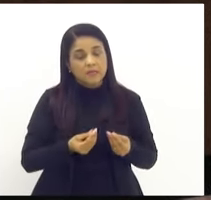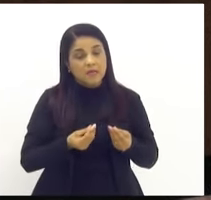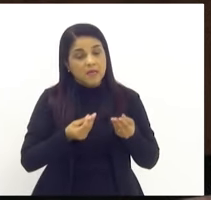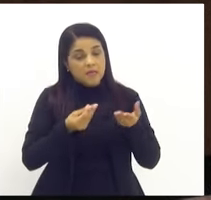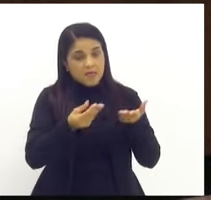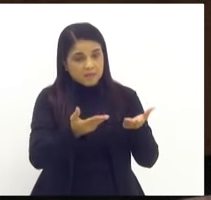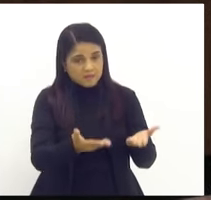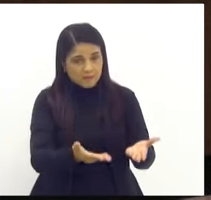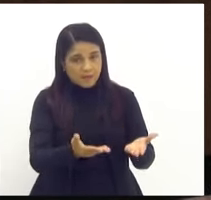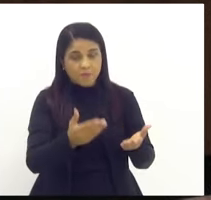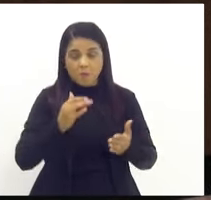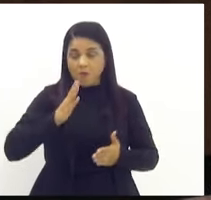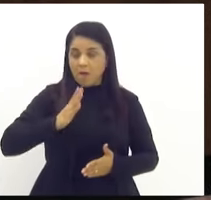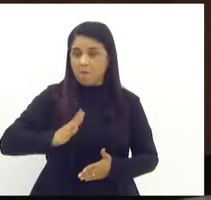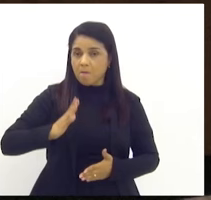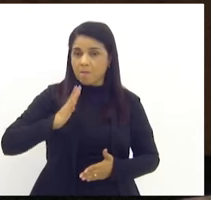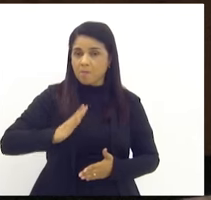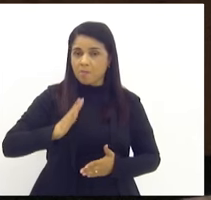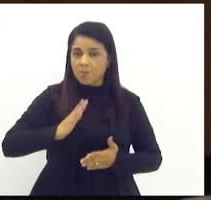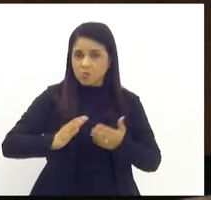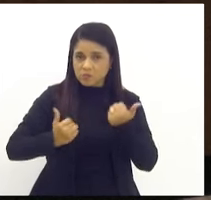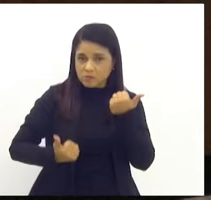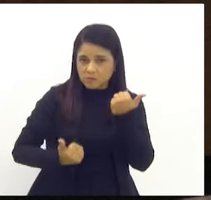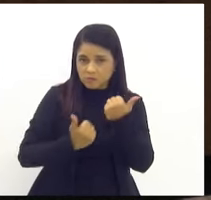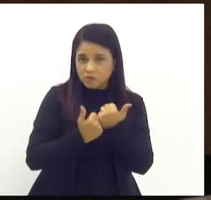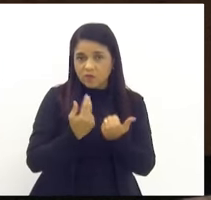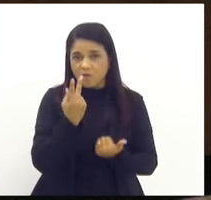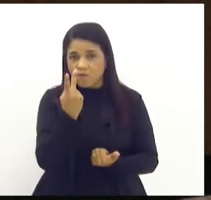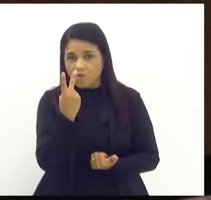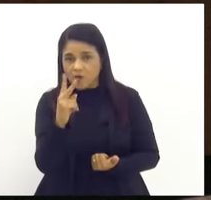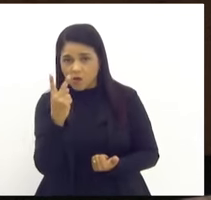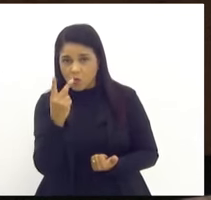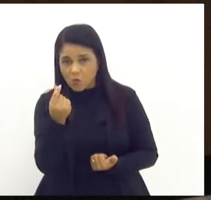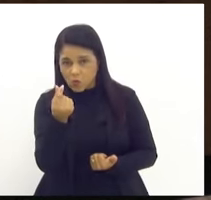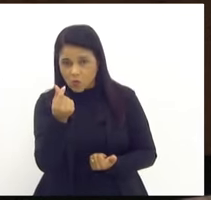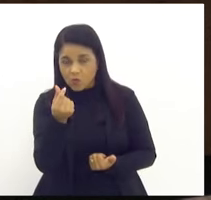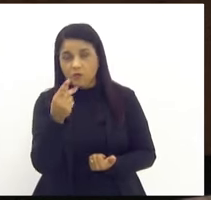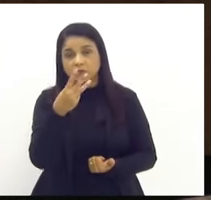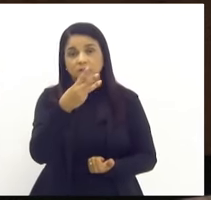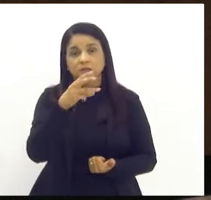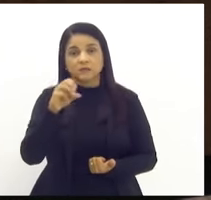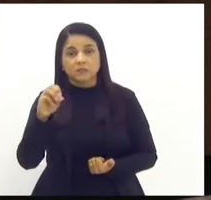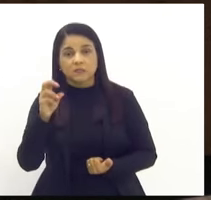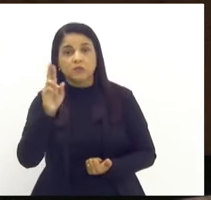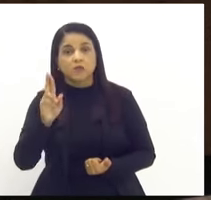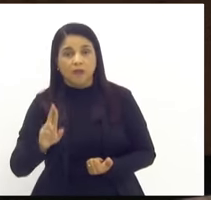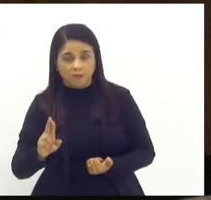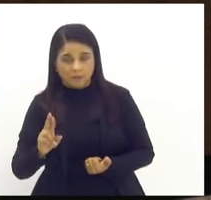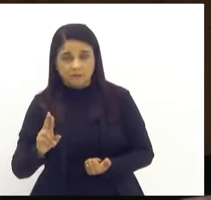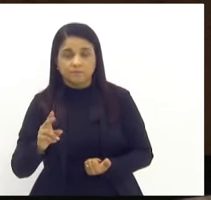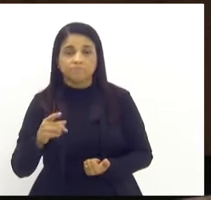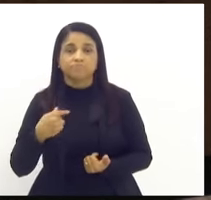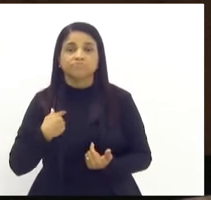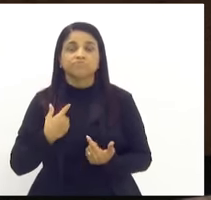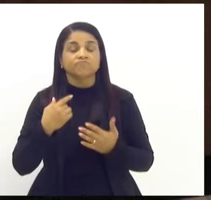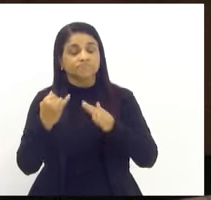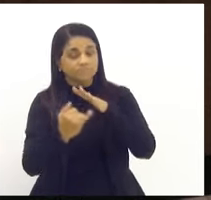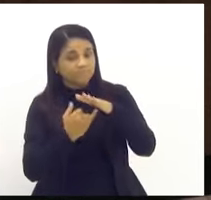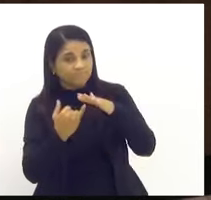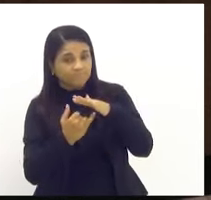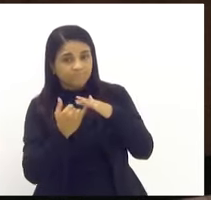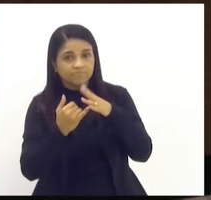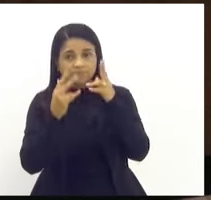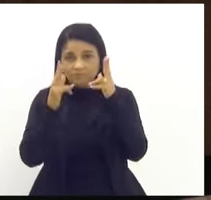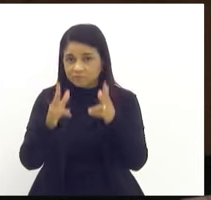também uma bolsa auxílio no valor de R 300 então quanto mais entidades como não é a